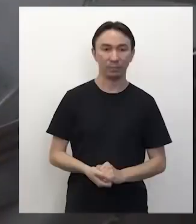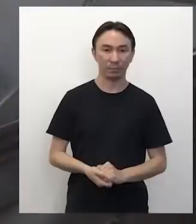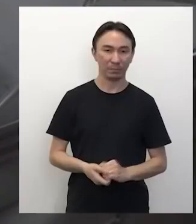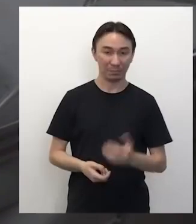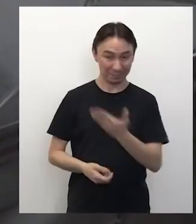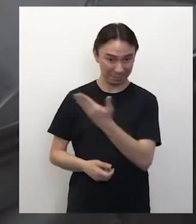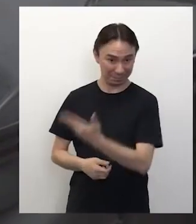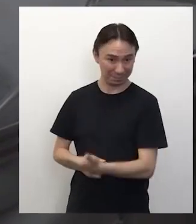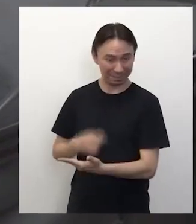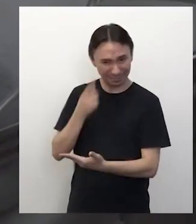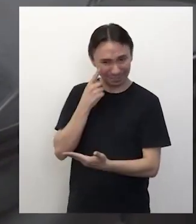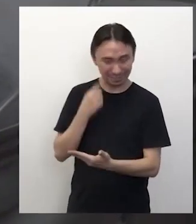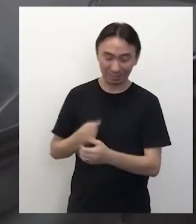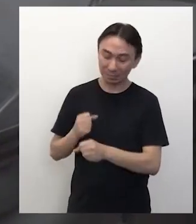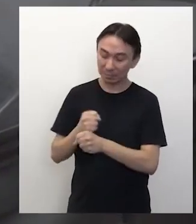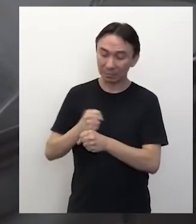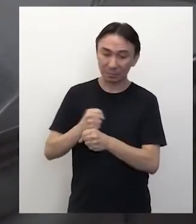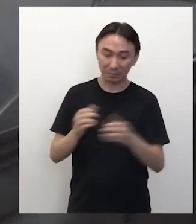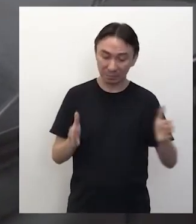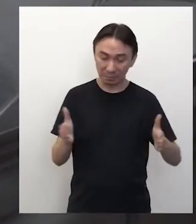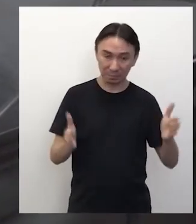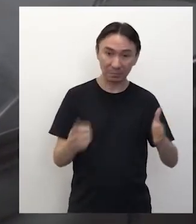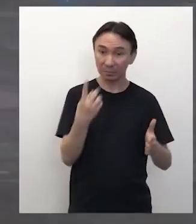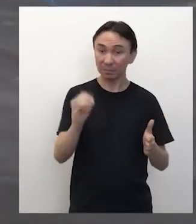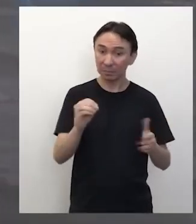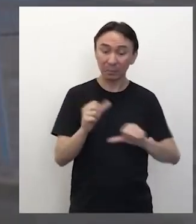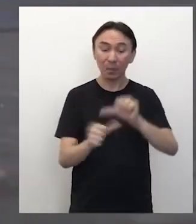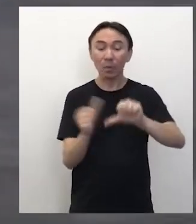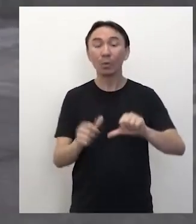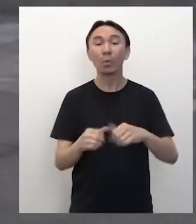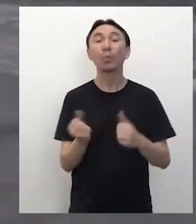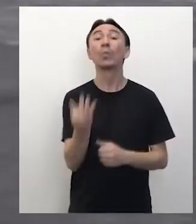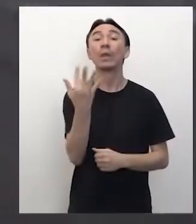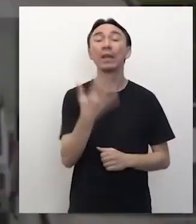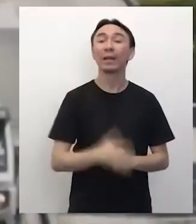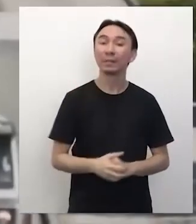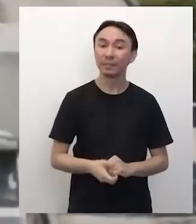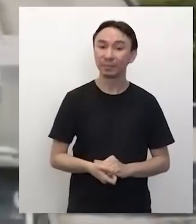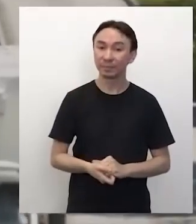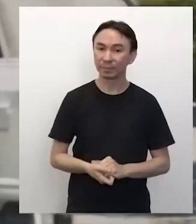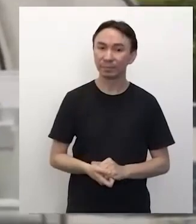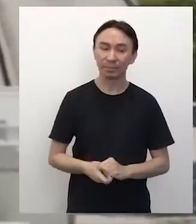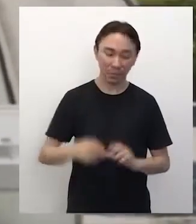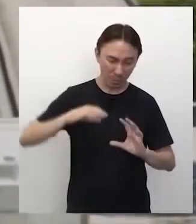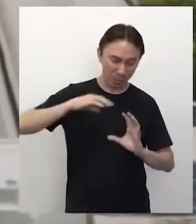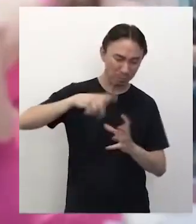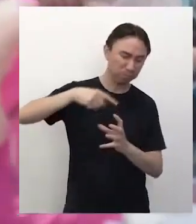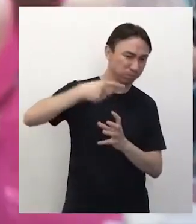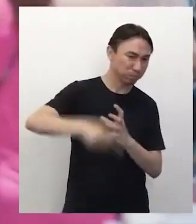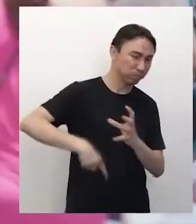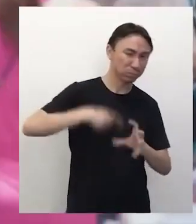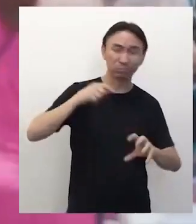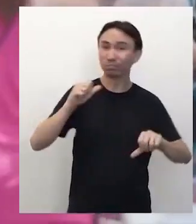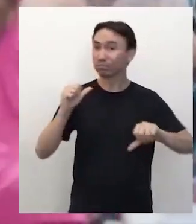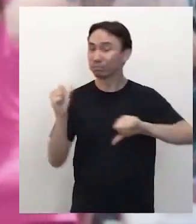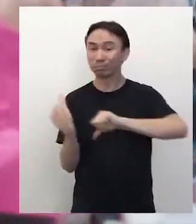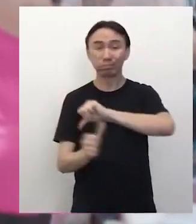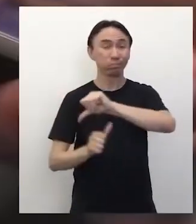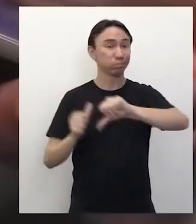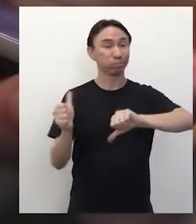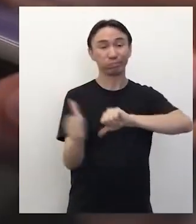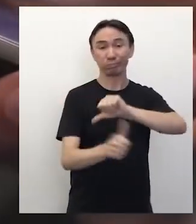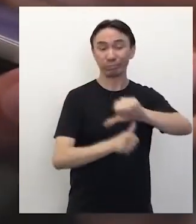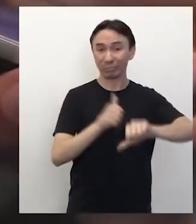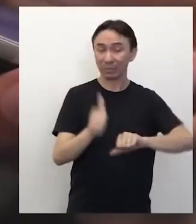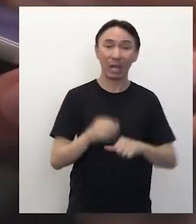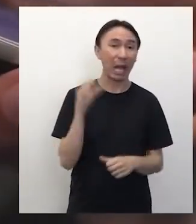Quantas mudanças acontecem em 10 anos? O mundo vem se transformando de modo cada vez